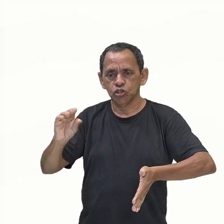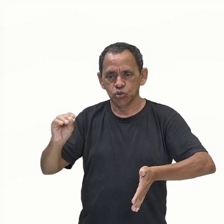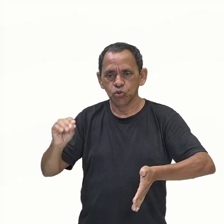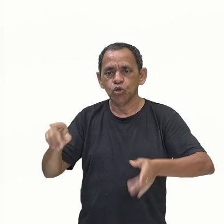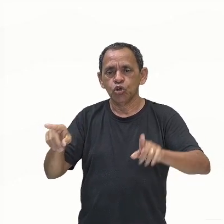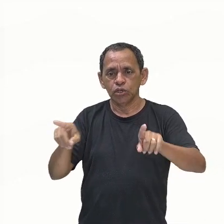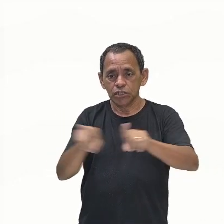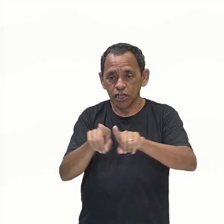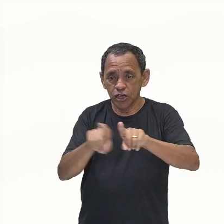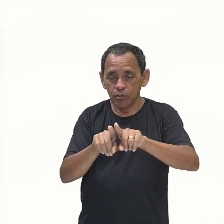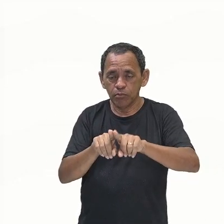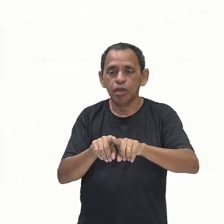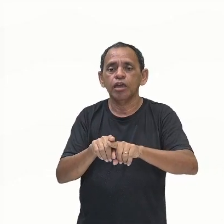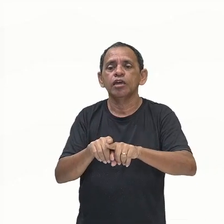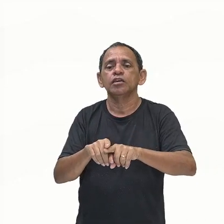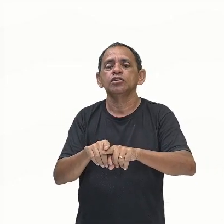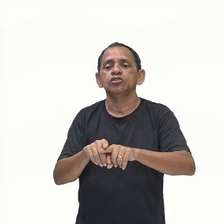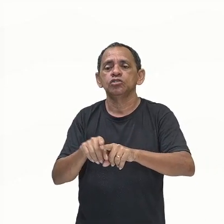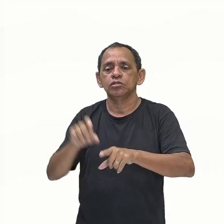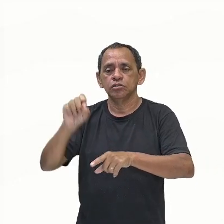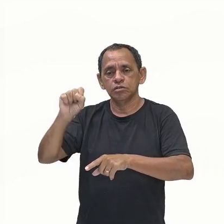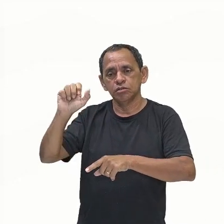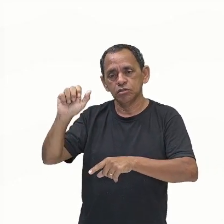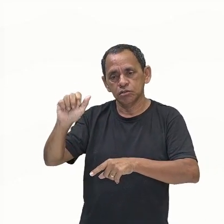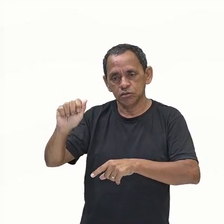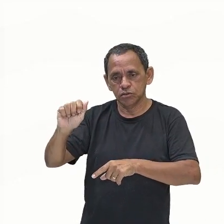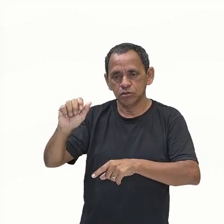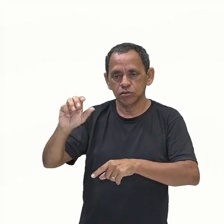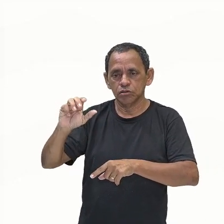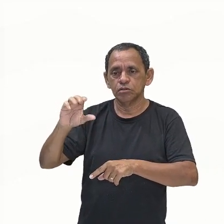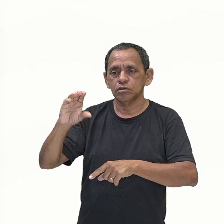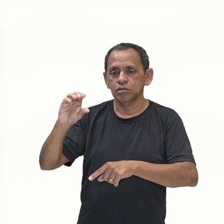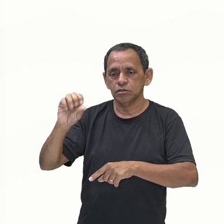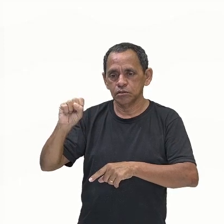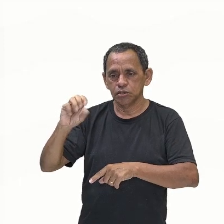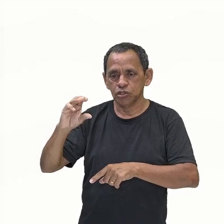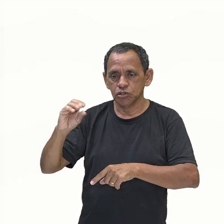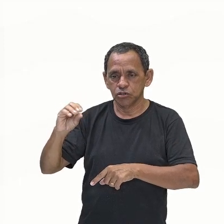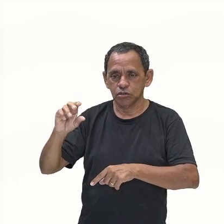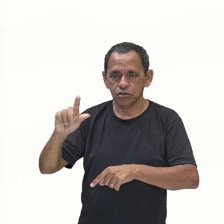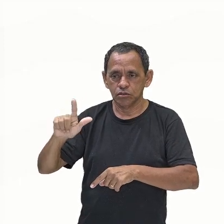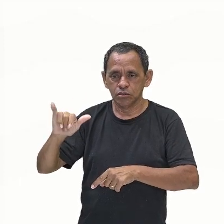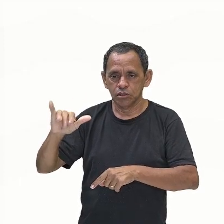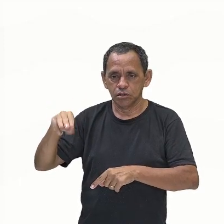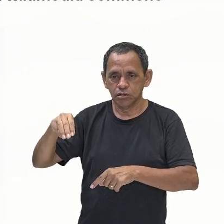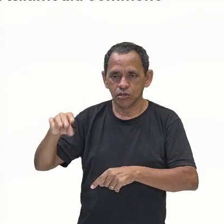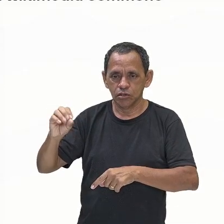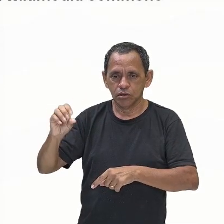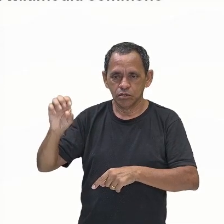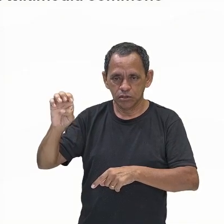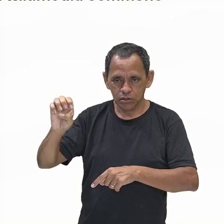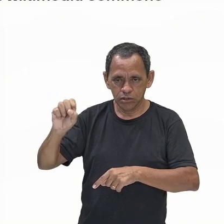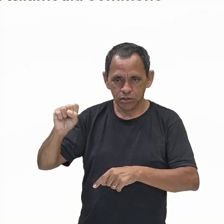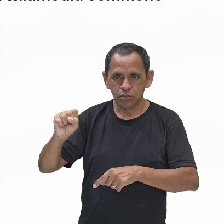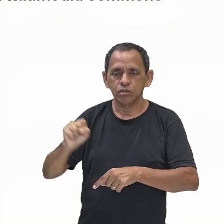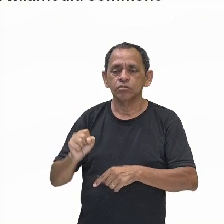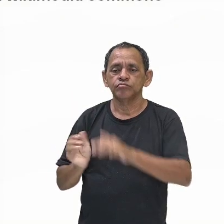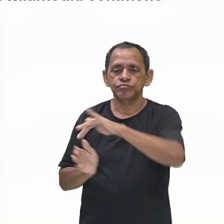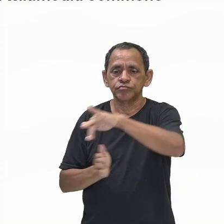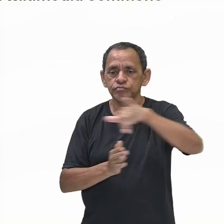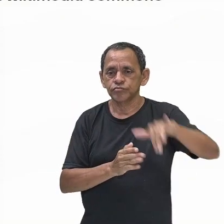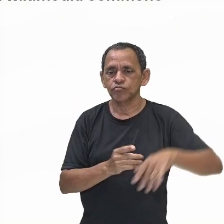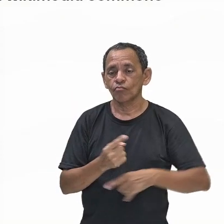do Rio Solimões, tá bom? E aí a gente segue aqui, vamos para mais um exemplo de mais